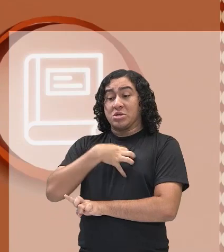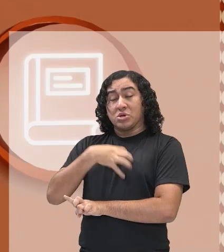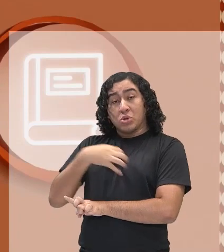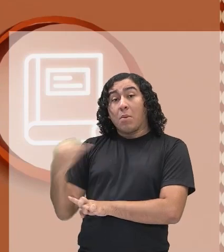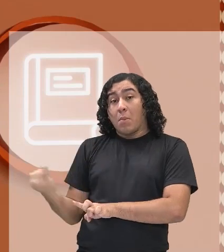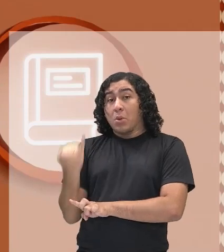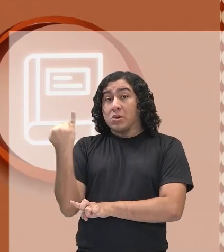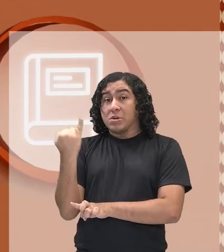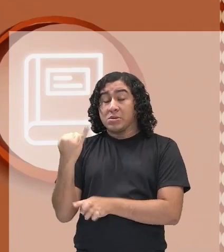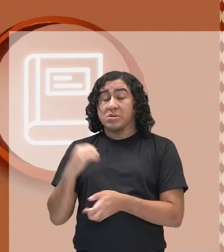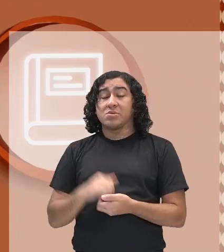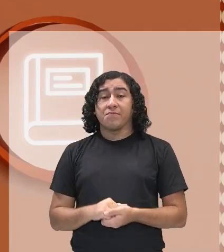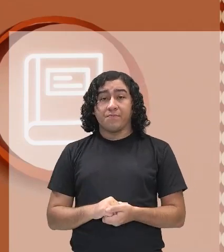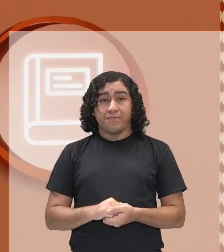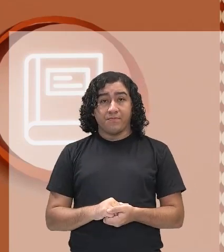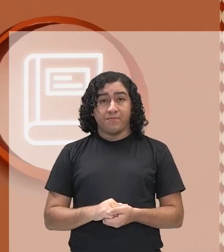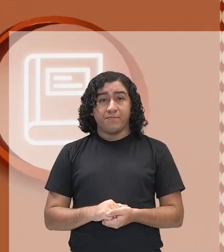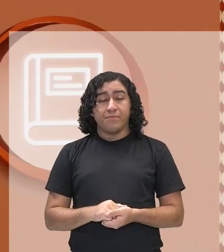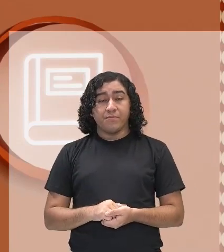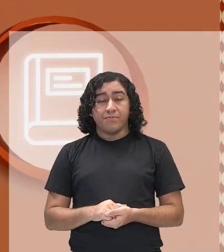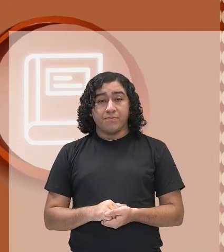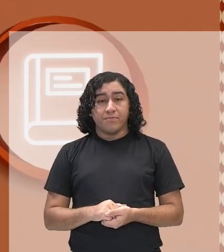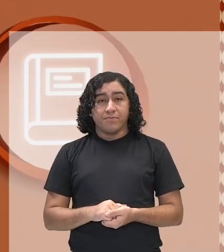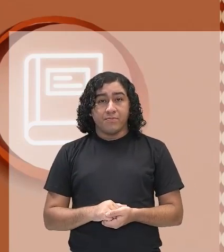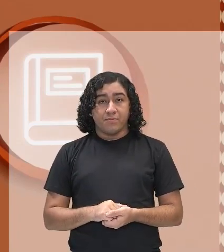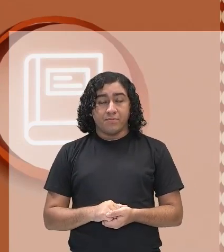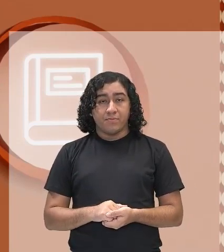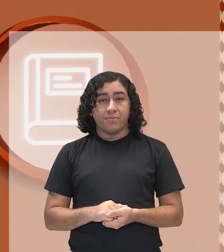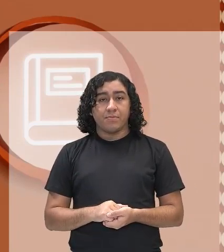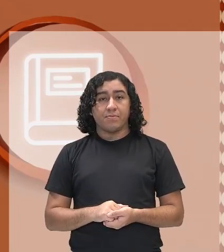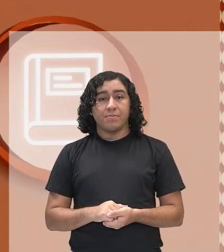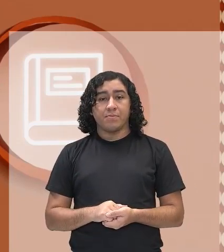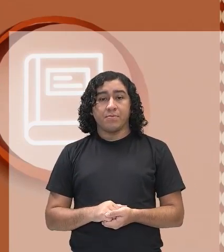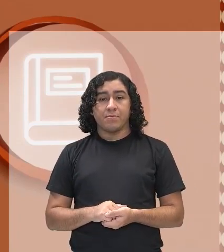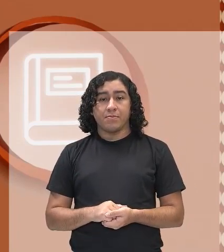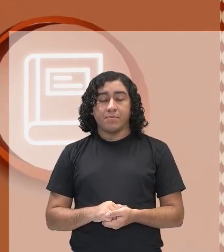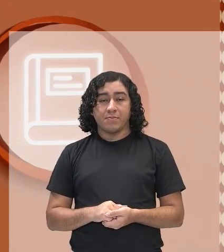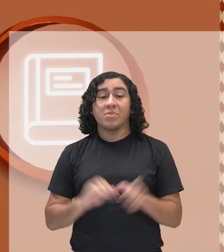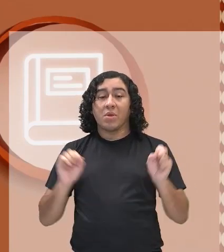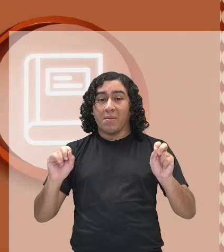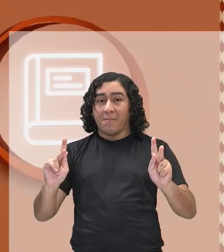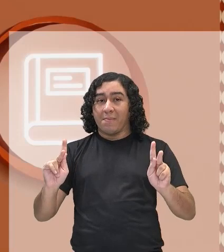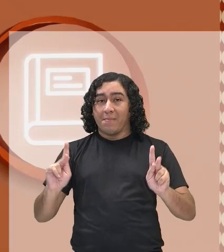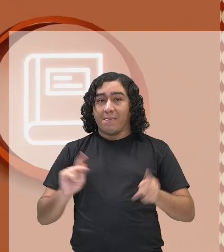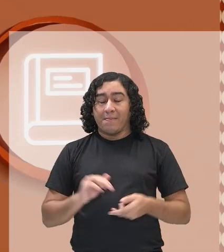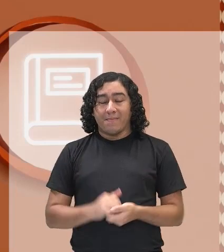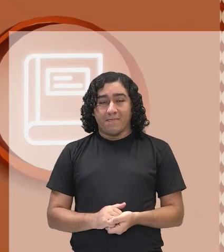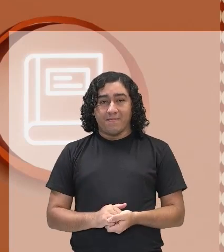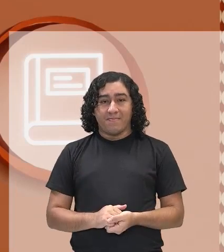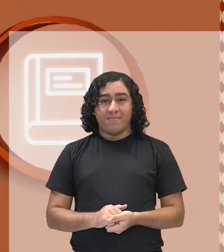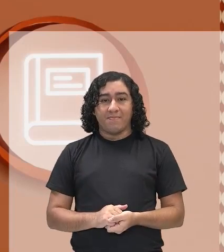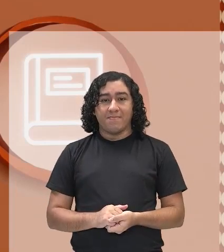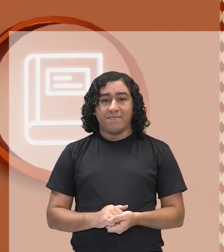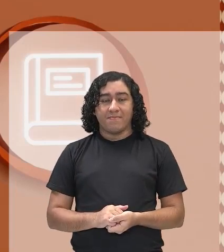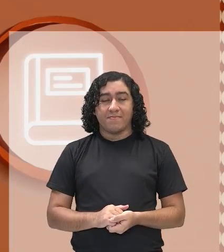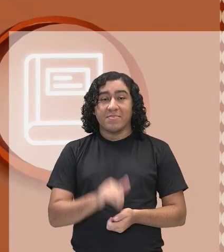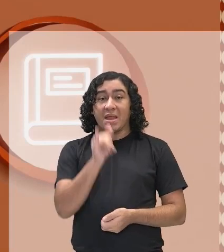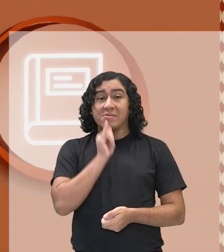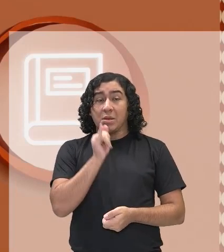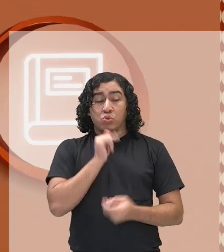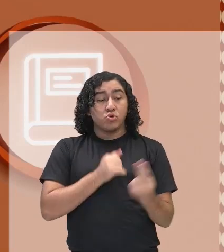valor, que tem uma importância essencial naquele valor. Tá bom? Por exemplo,